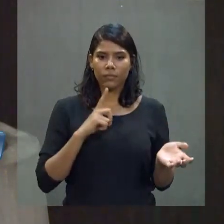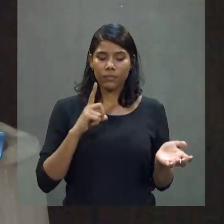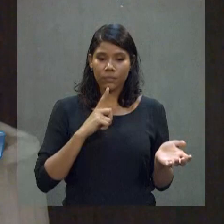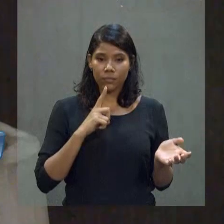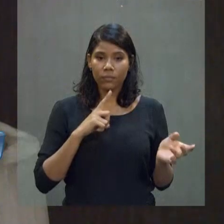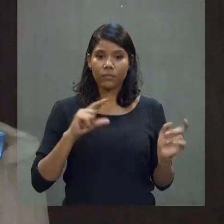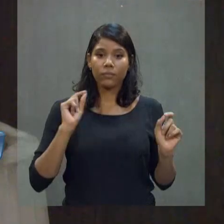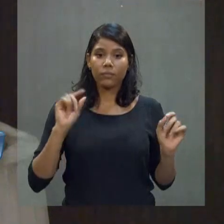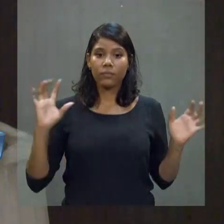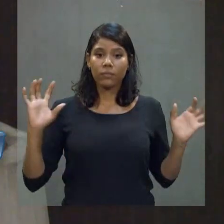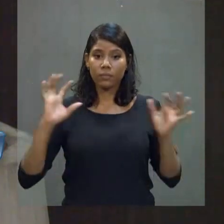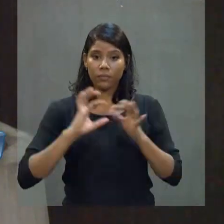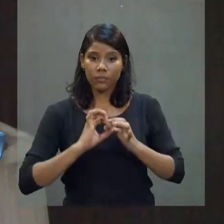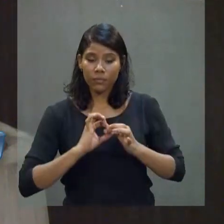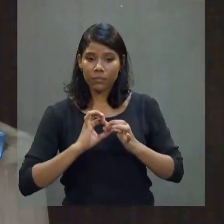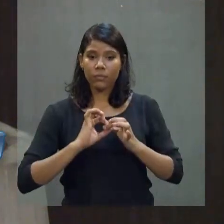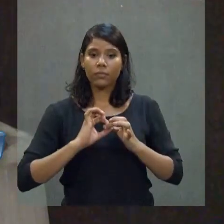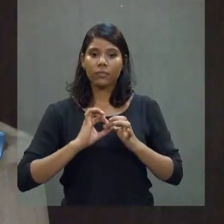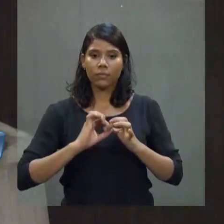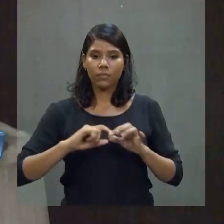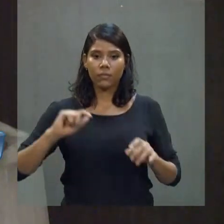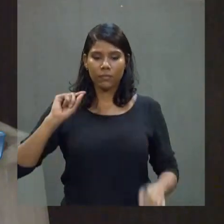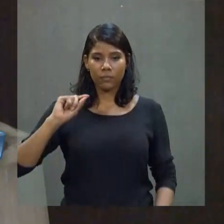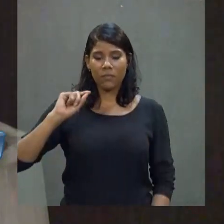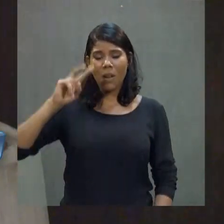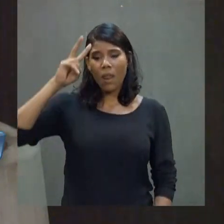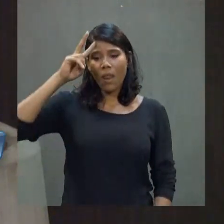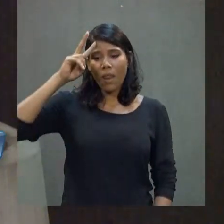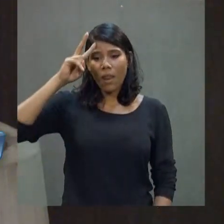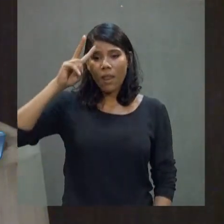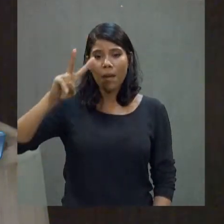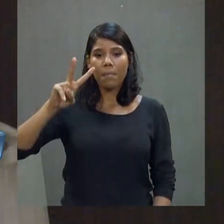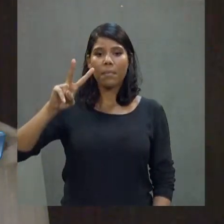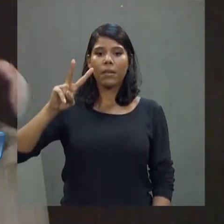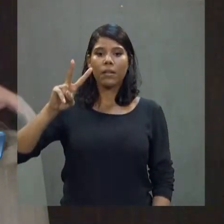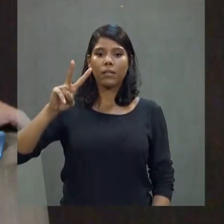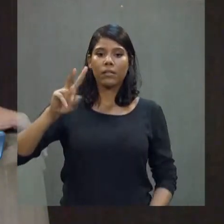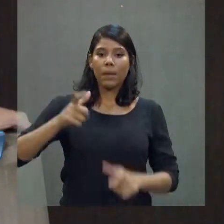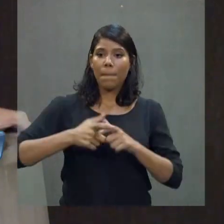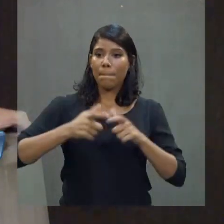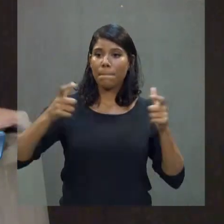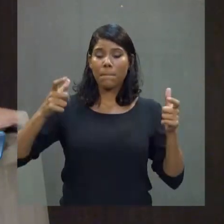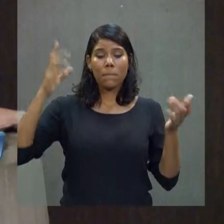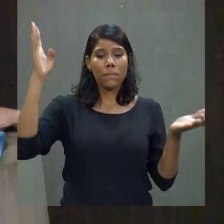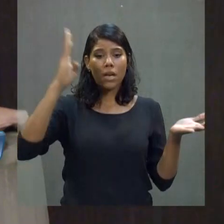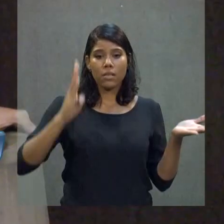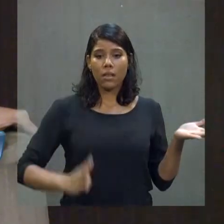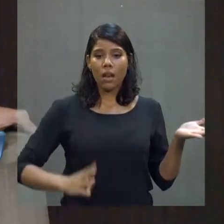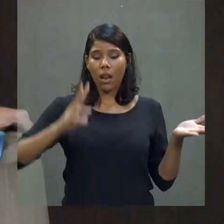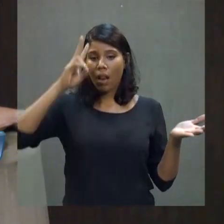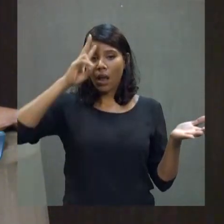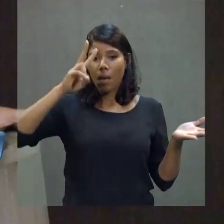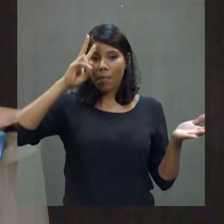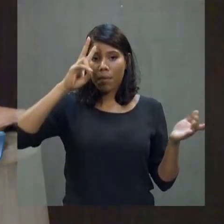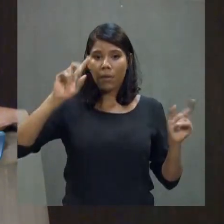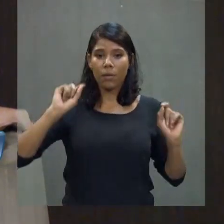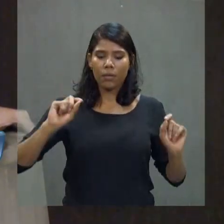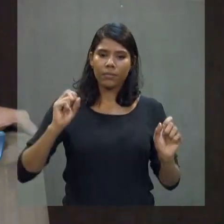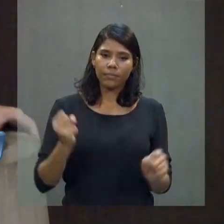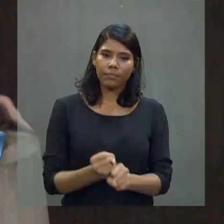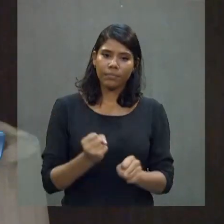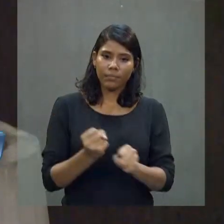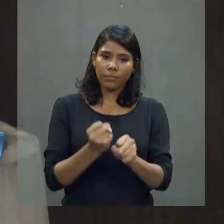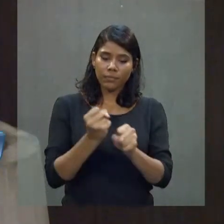relação com a memória de boa parte dos brasileiros. Foi a